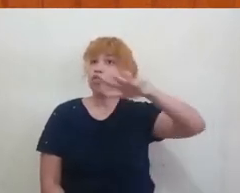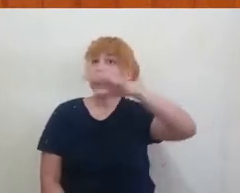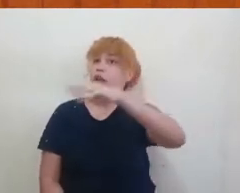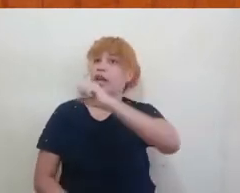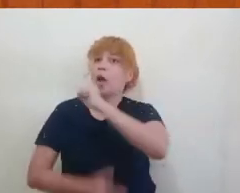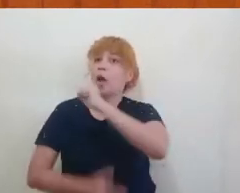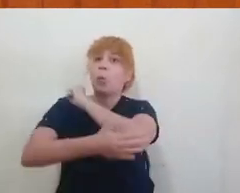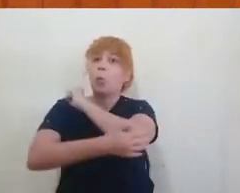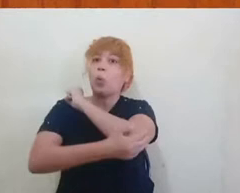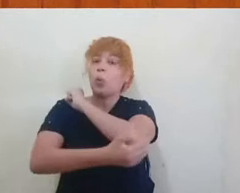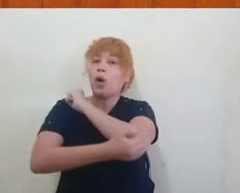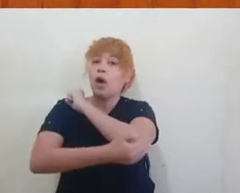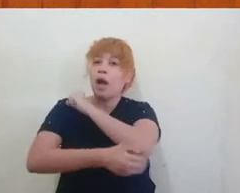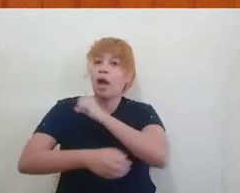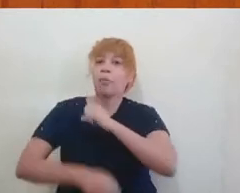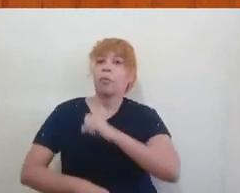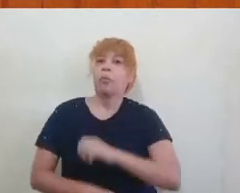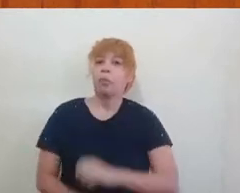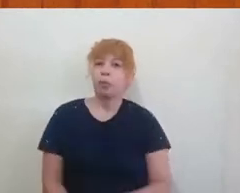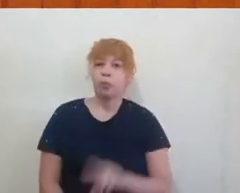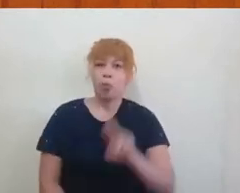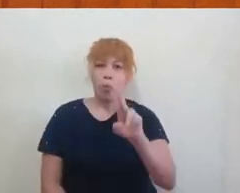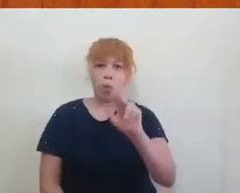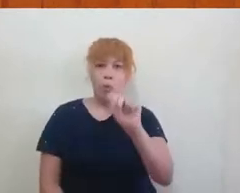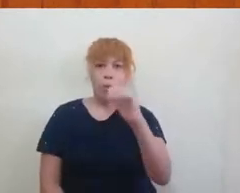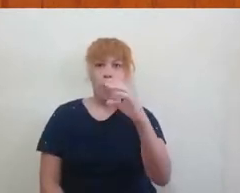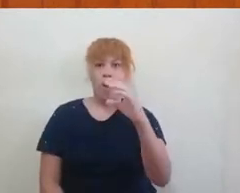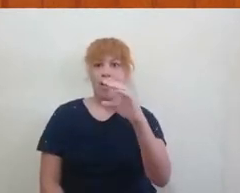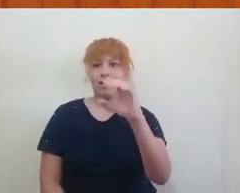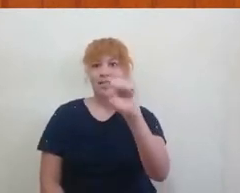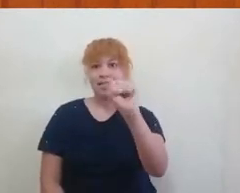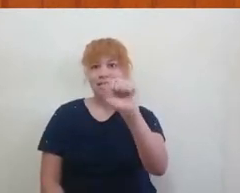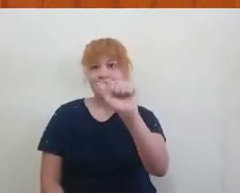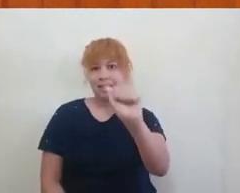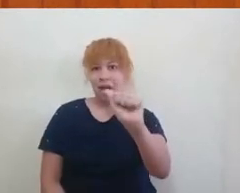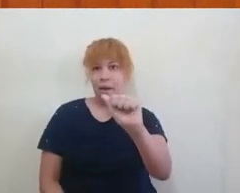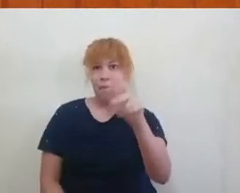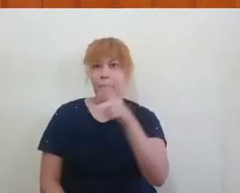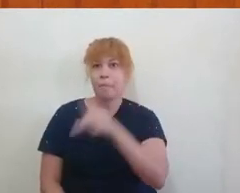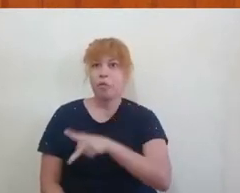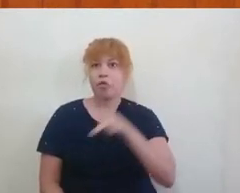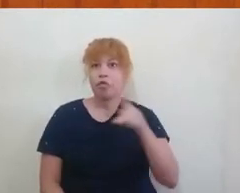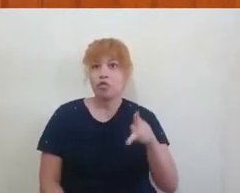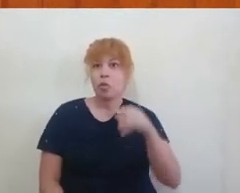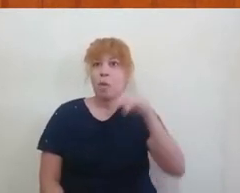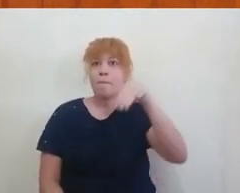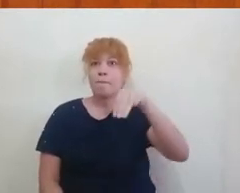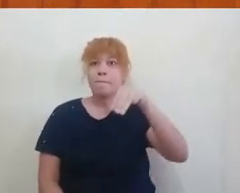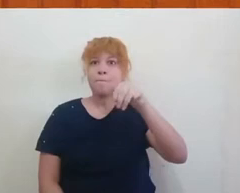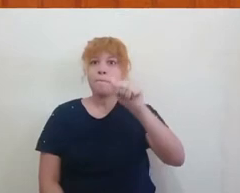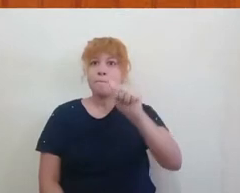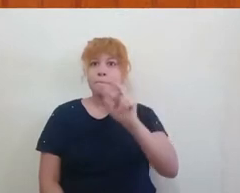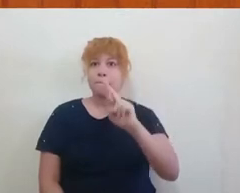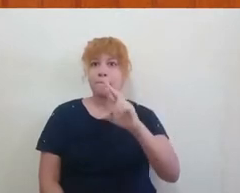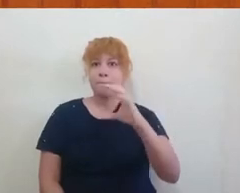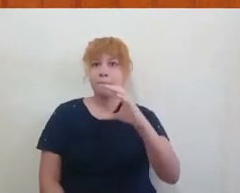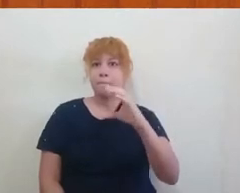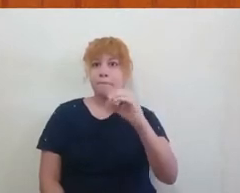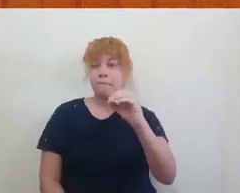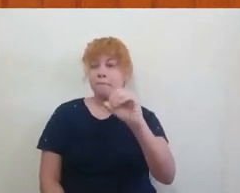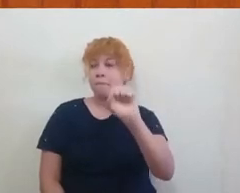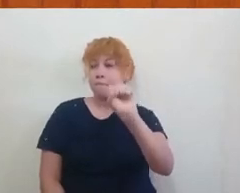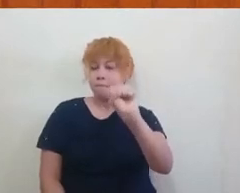A UFRPE informa que está cumprindo os protocolos sanitários estabelecidos pela Organização Mundial da